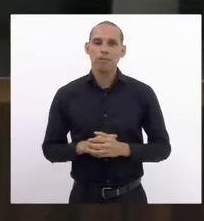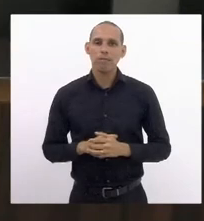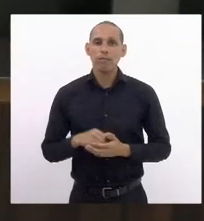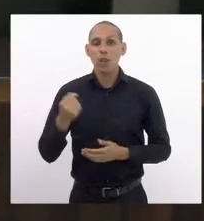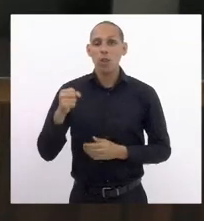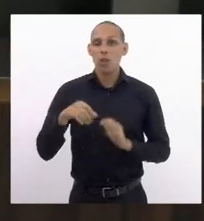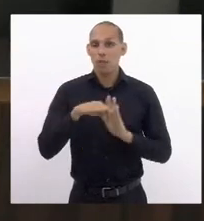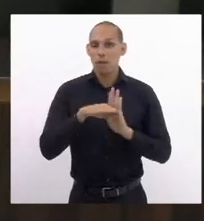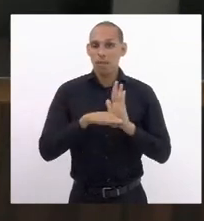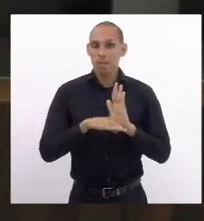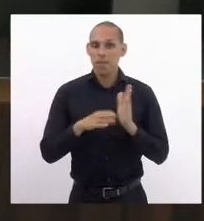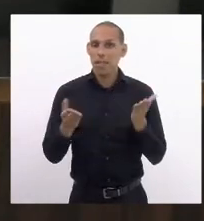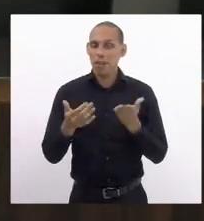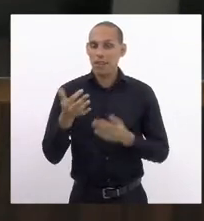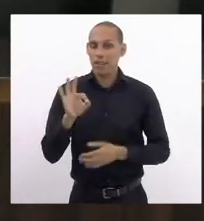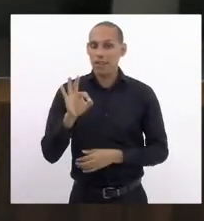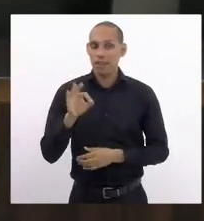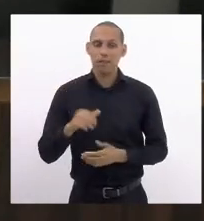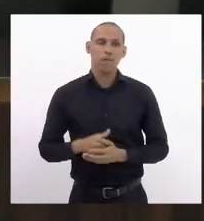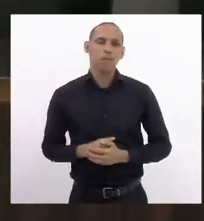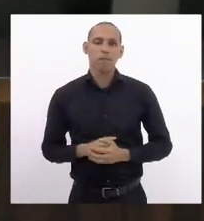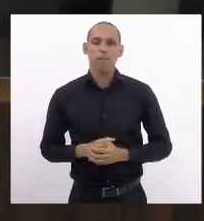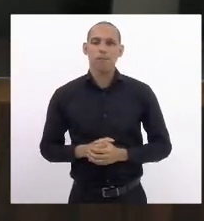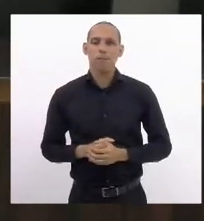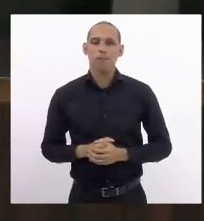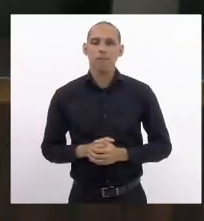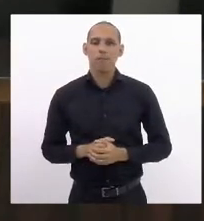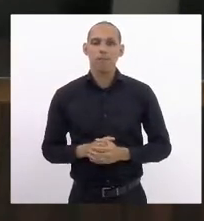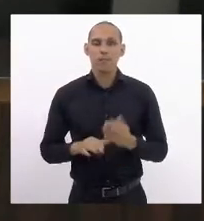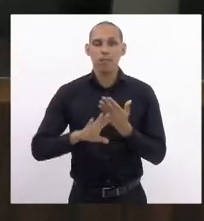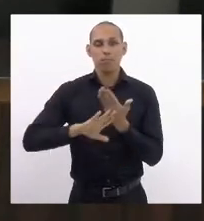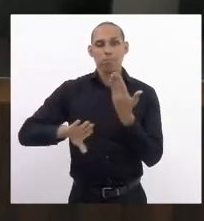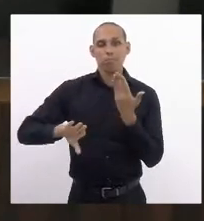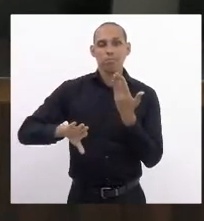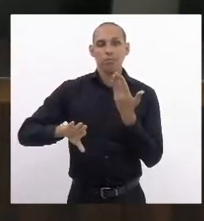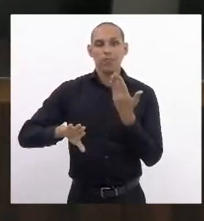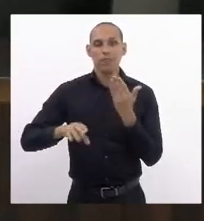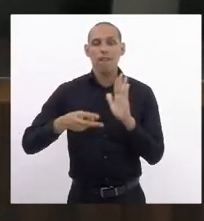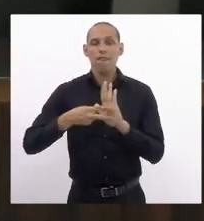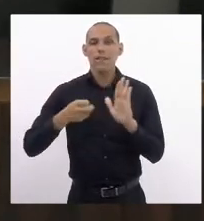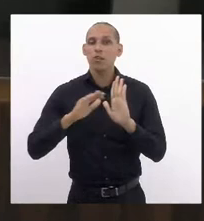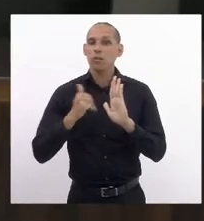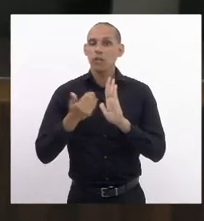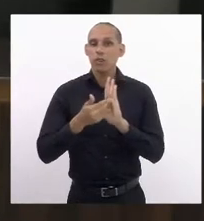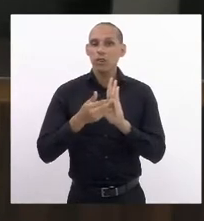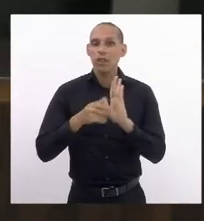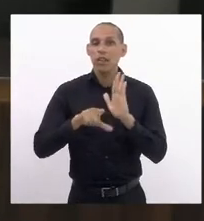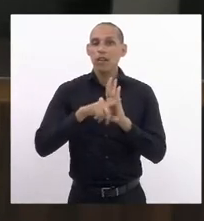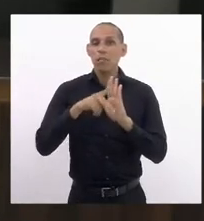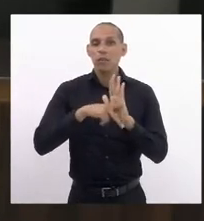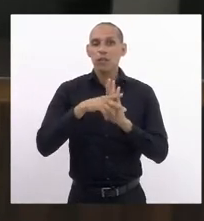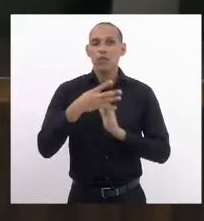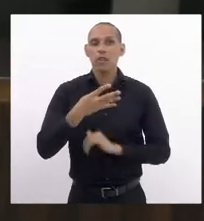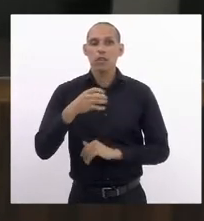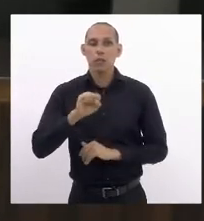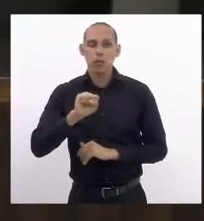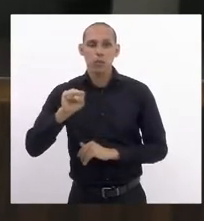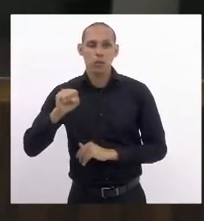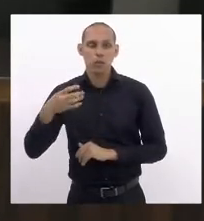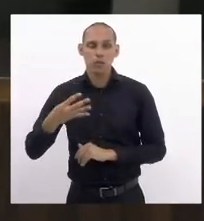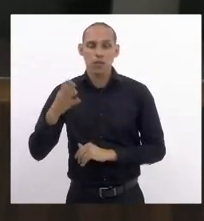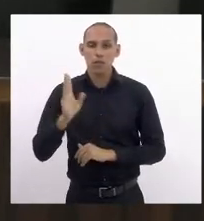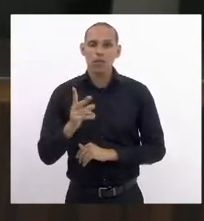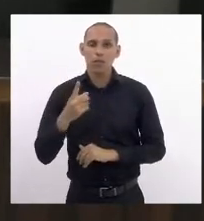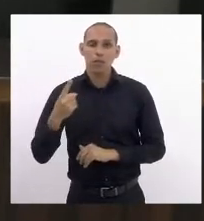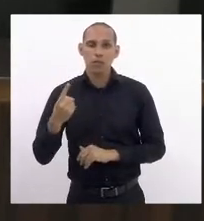Oitavo da pauta. Agora vamos ao décimo. Pela rejeição, décimo, veto total oposto ao projeto de lei 4884 de 21, de autoria dos